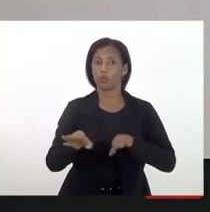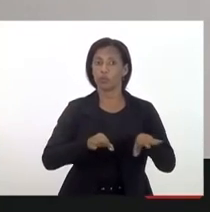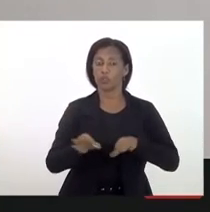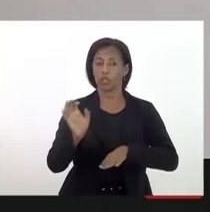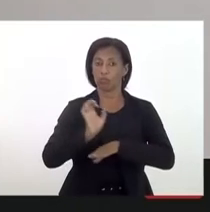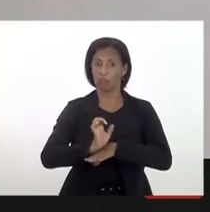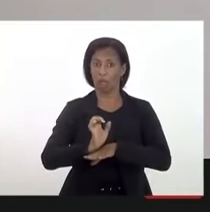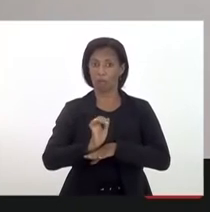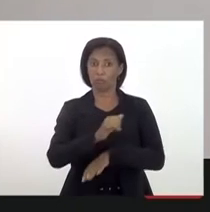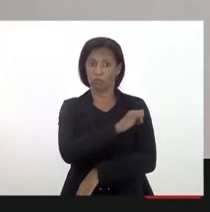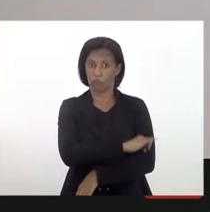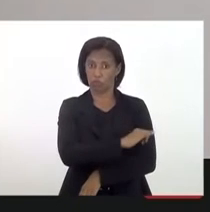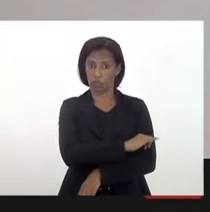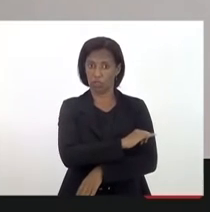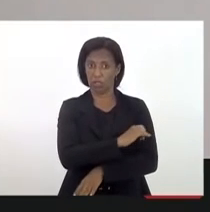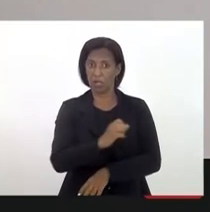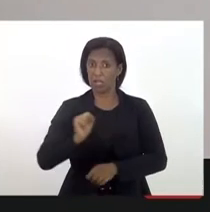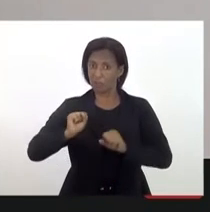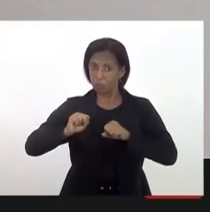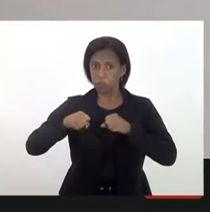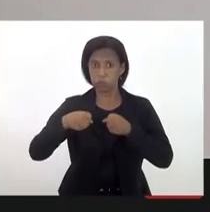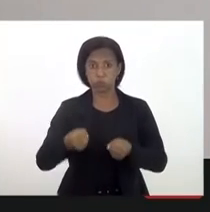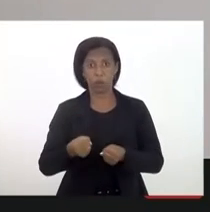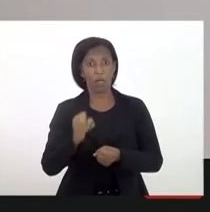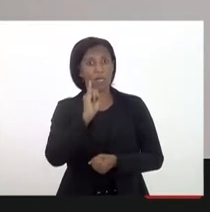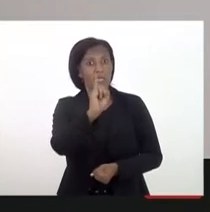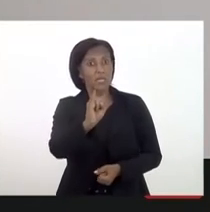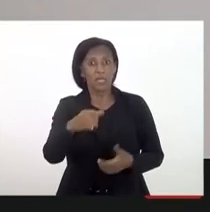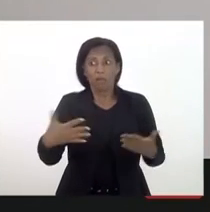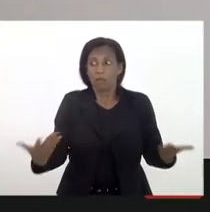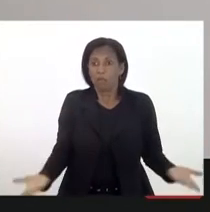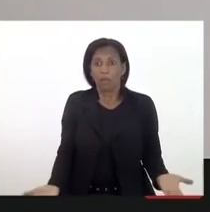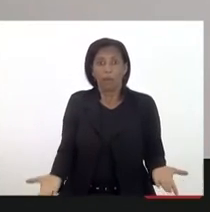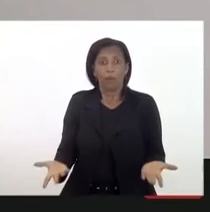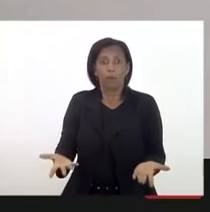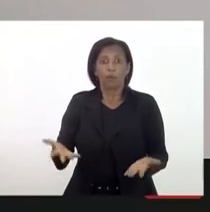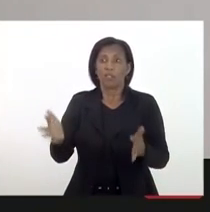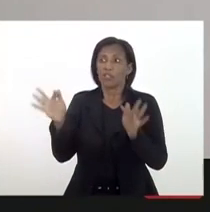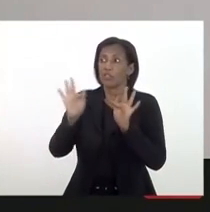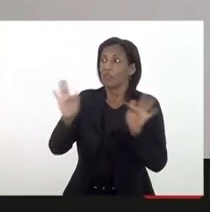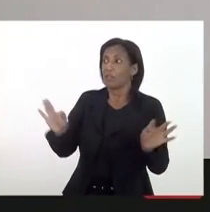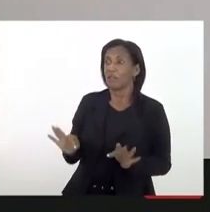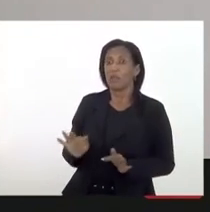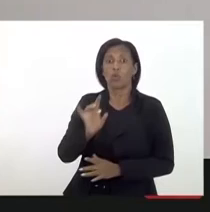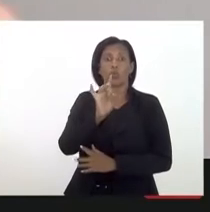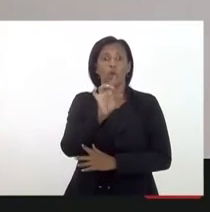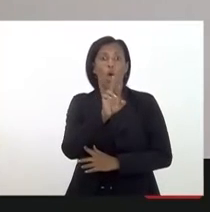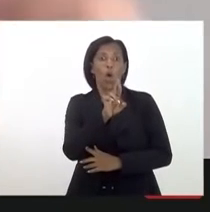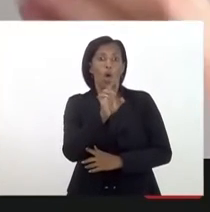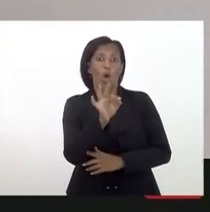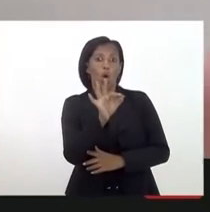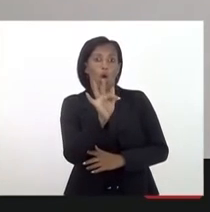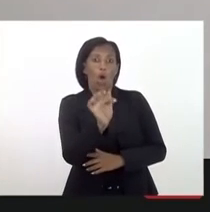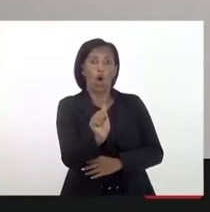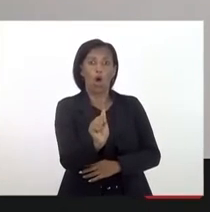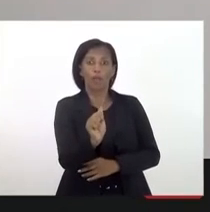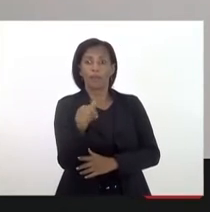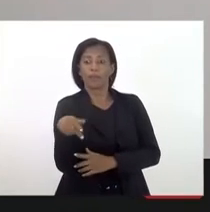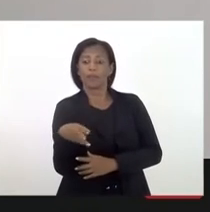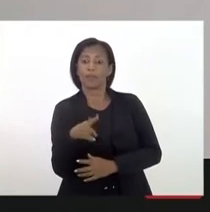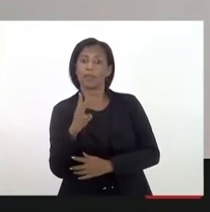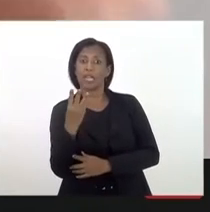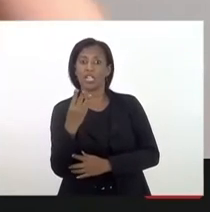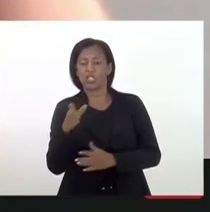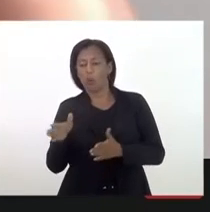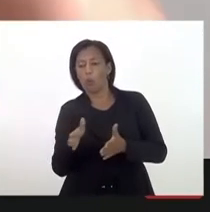tem que empunhar essa bandeira, senão daqui a pouco a gente está contente só com a Rota 3. Como eu falei, a Rota 3 é